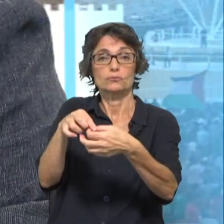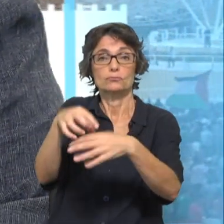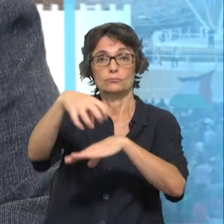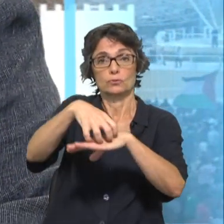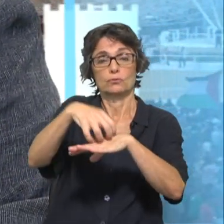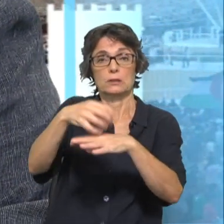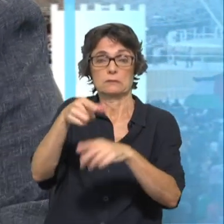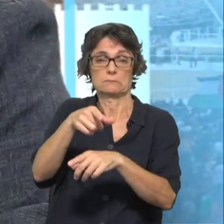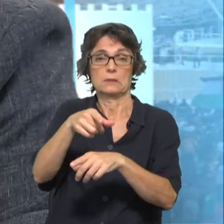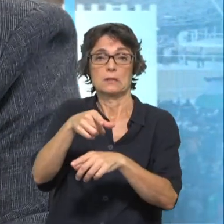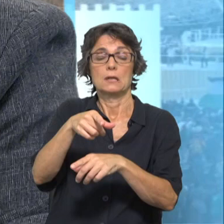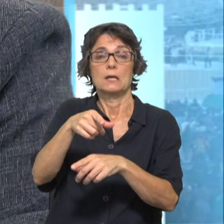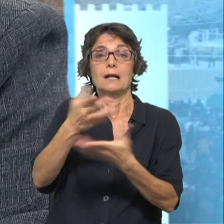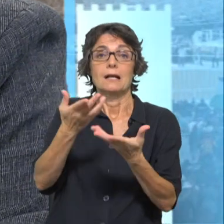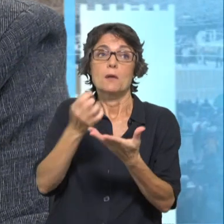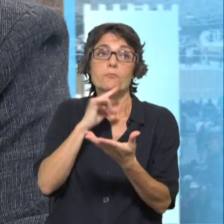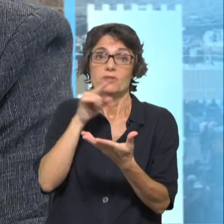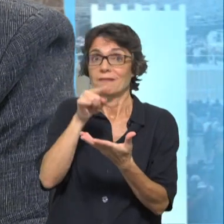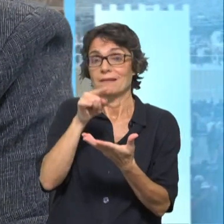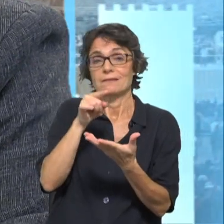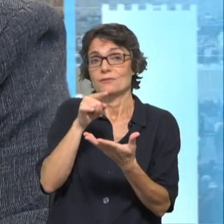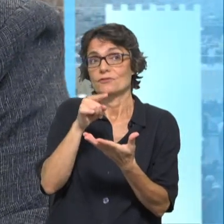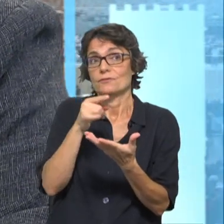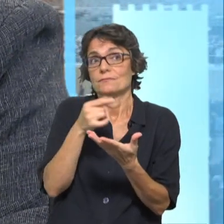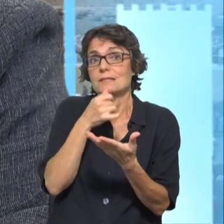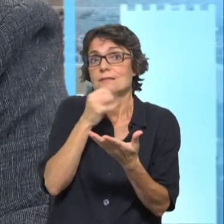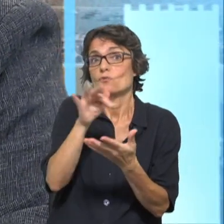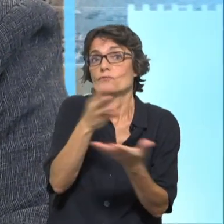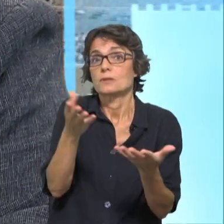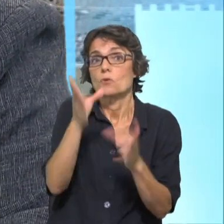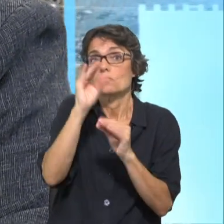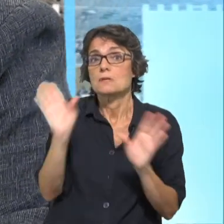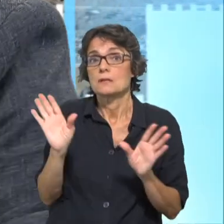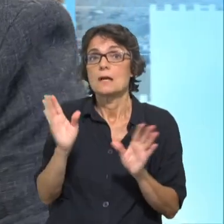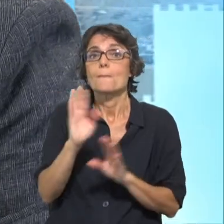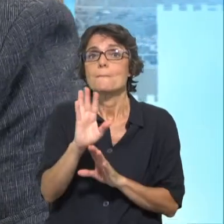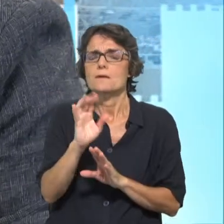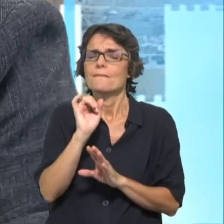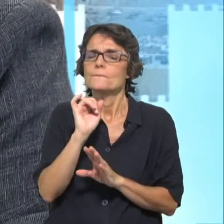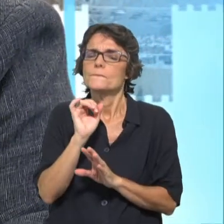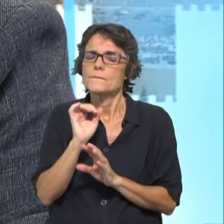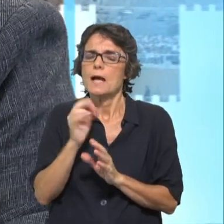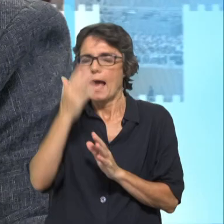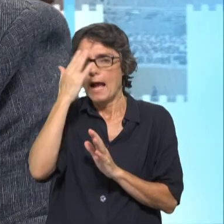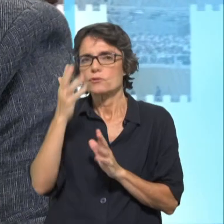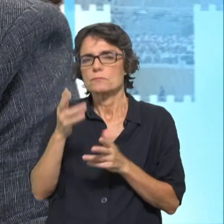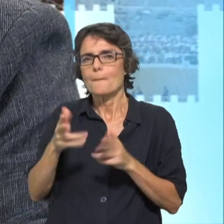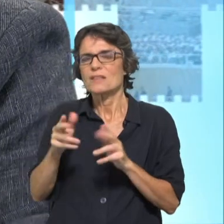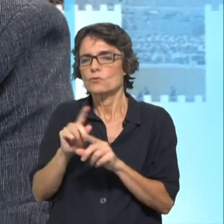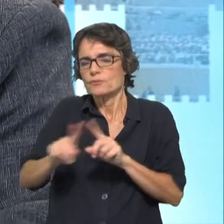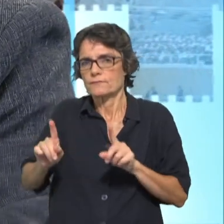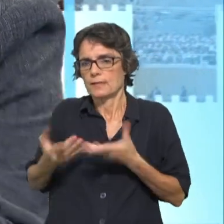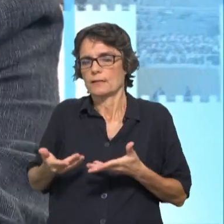última palavra, imagino. Pronto, mas, independentemente disso, eu acho que houve aqui uma reformulação do que se pretendia, o que não é